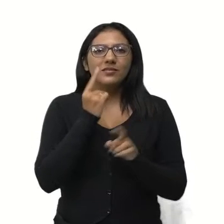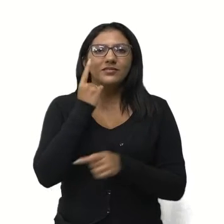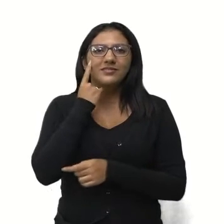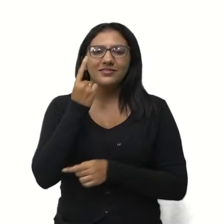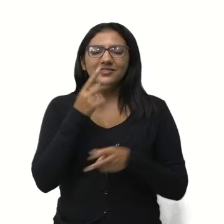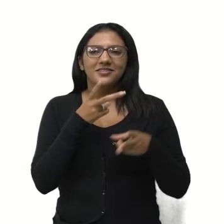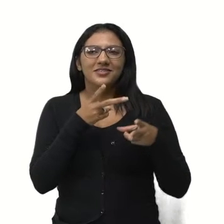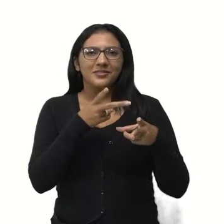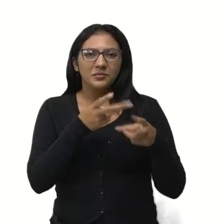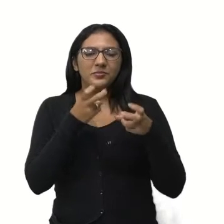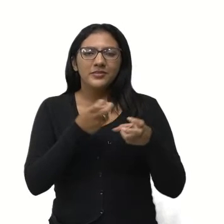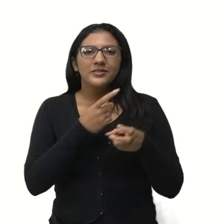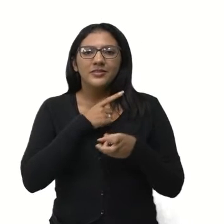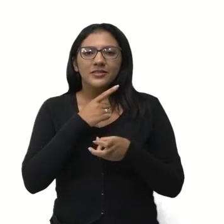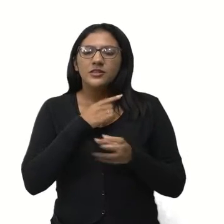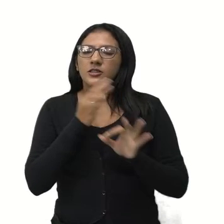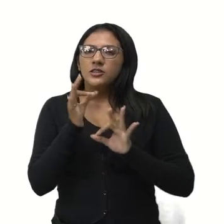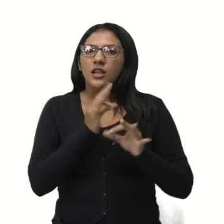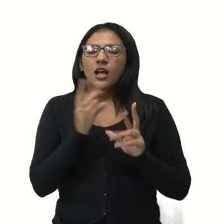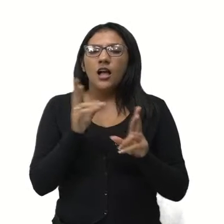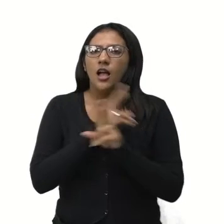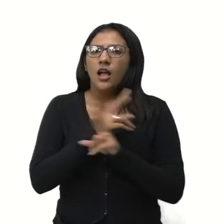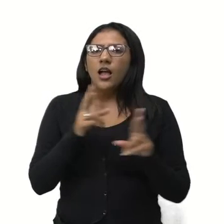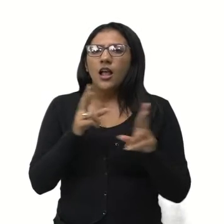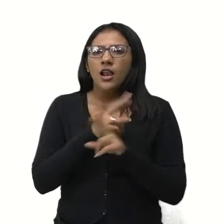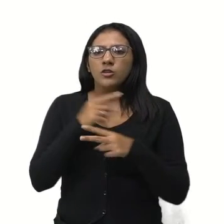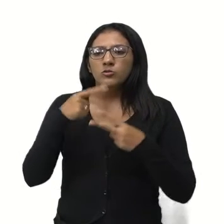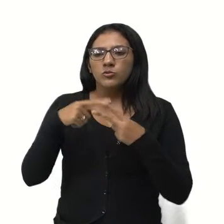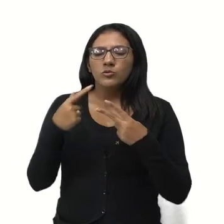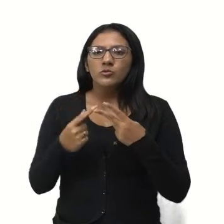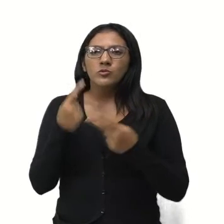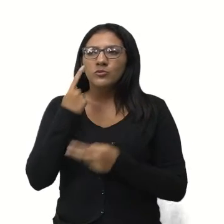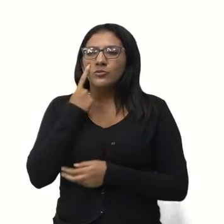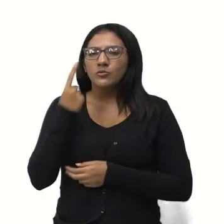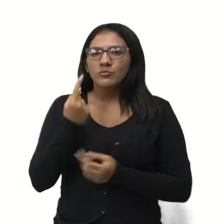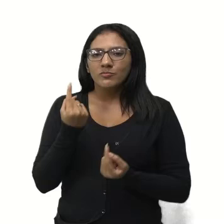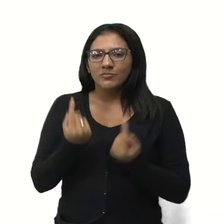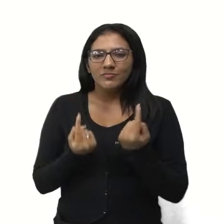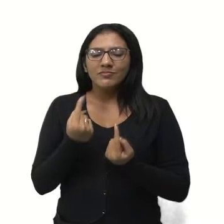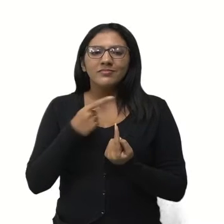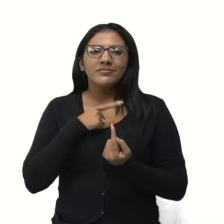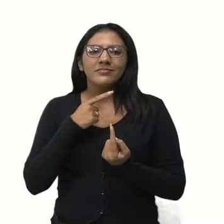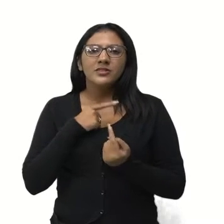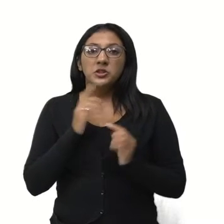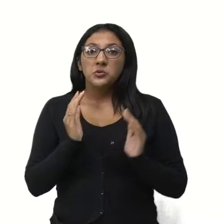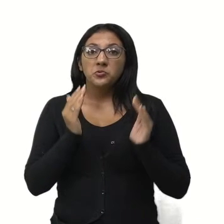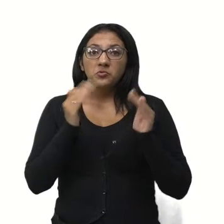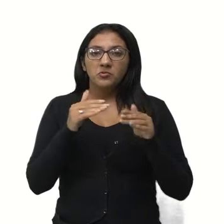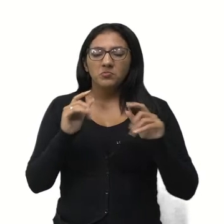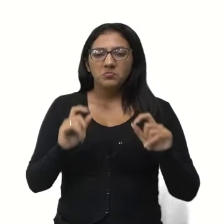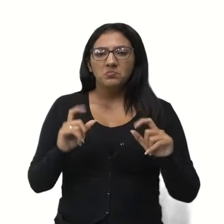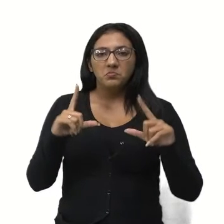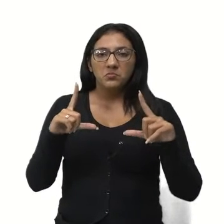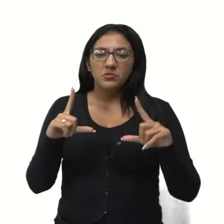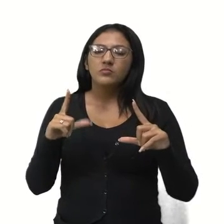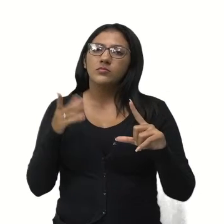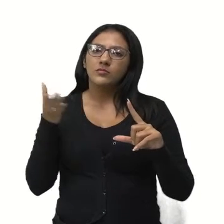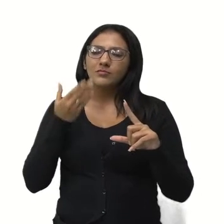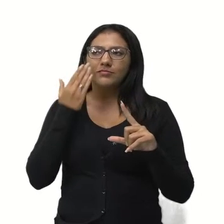claramente estabelecer que a relação dessas duas grandezas é uma relação direta, né?